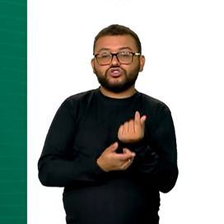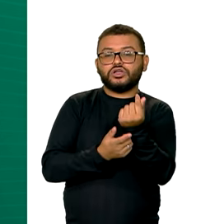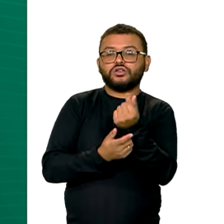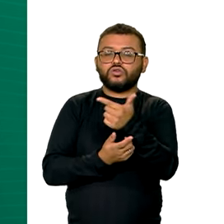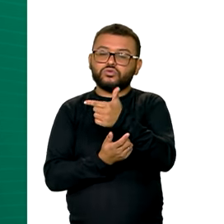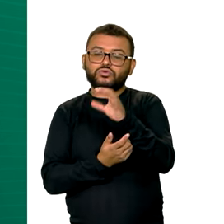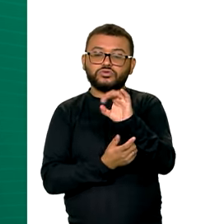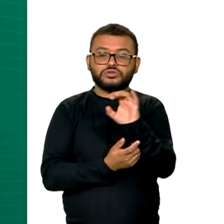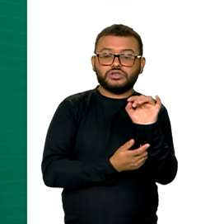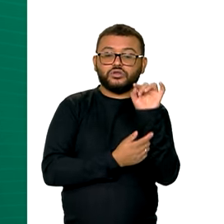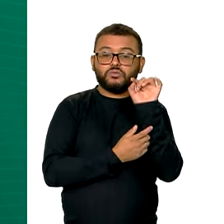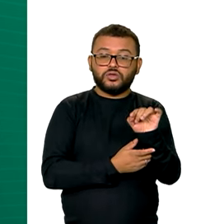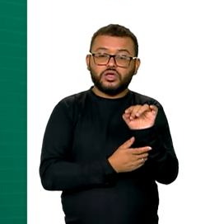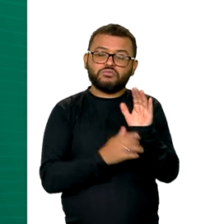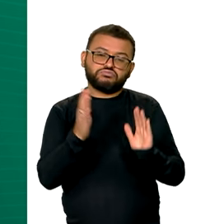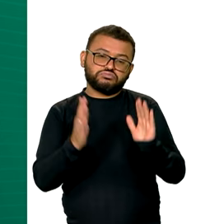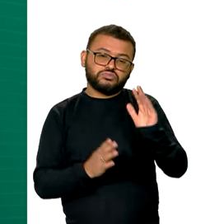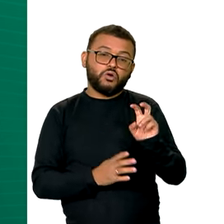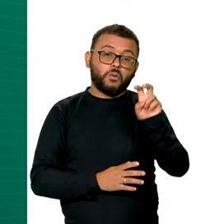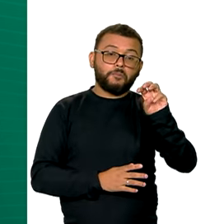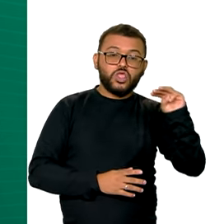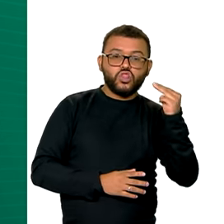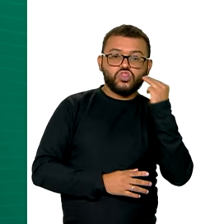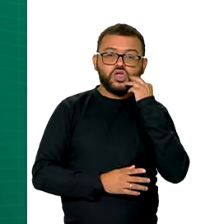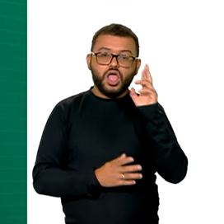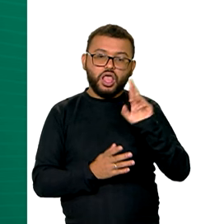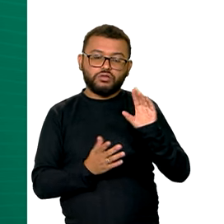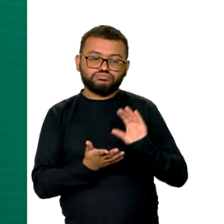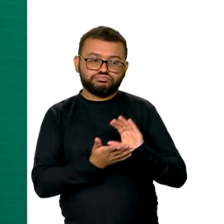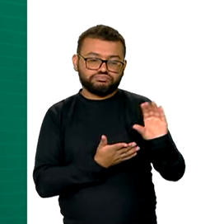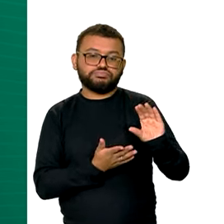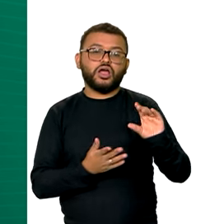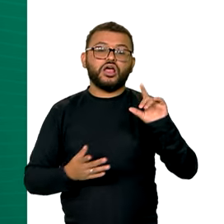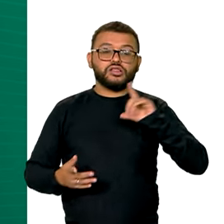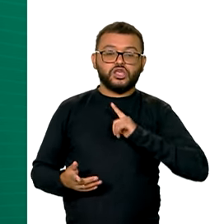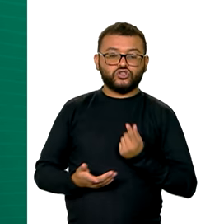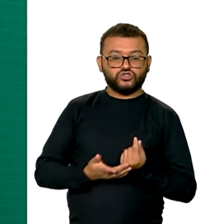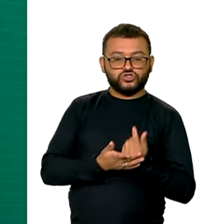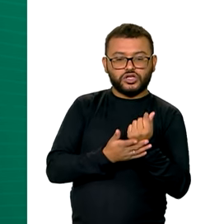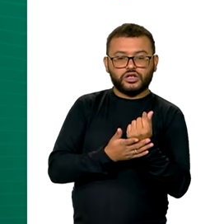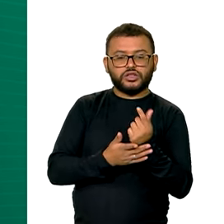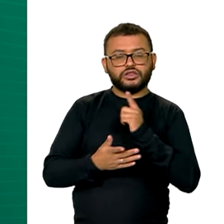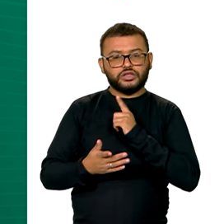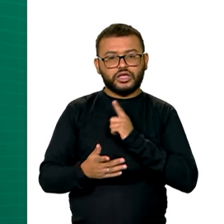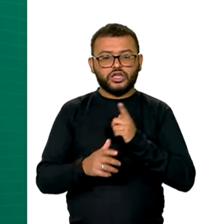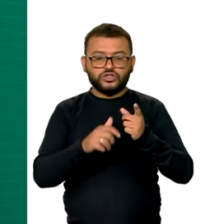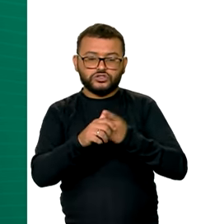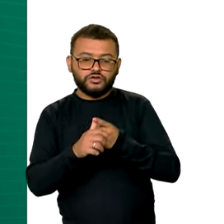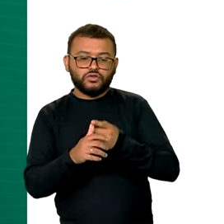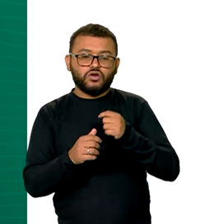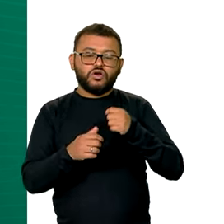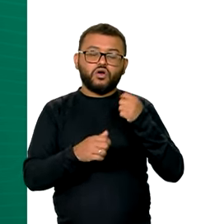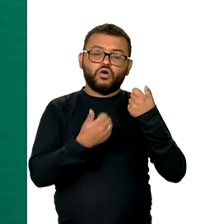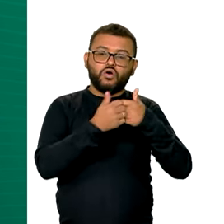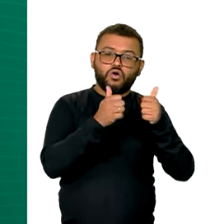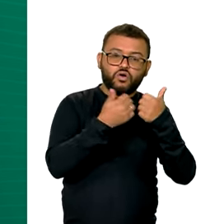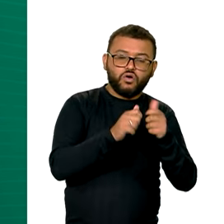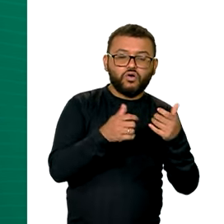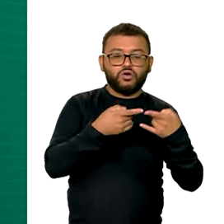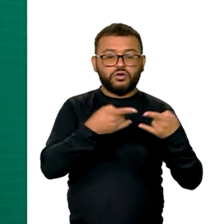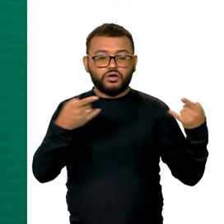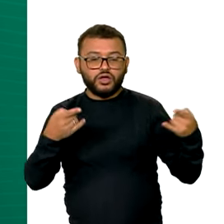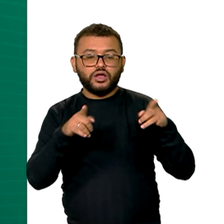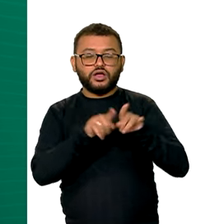ficam entre R$ 200 mil e R$ 5 milhões. Os recursos incluem despesas como passagens,